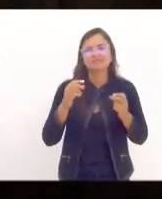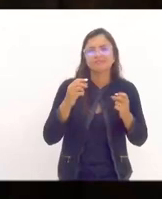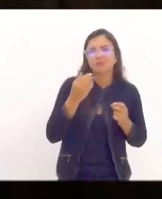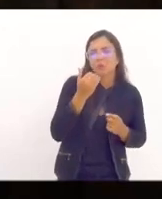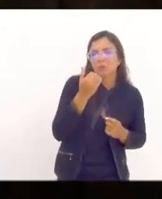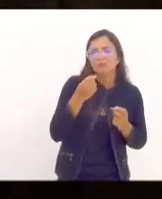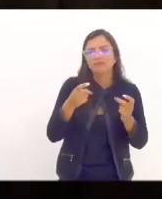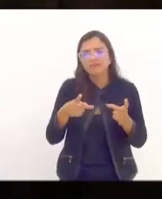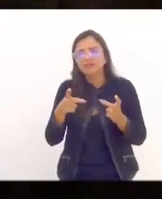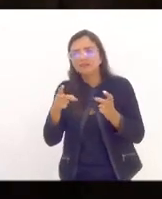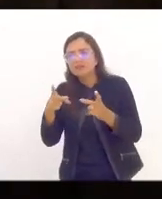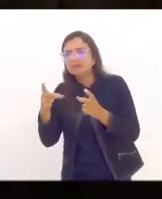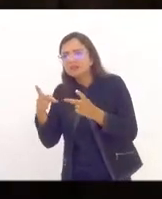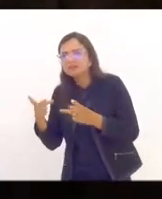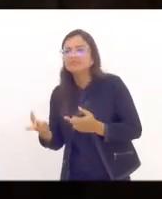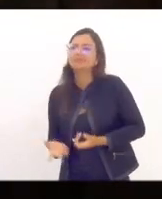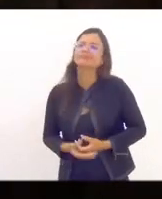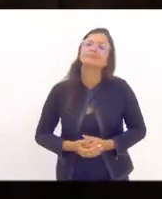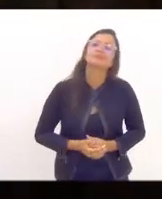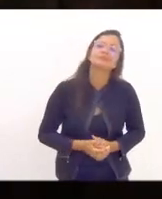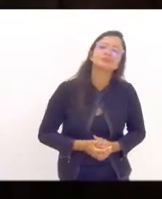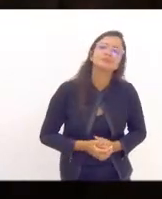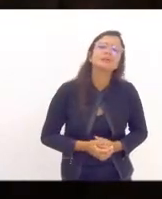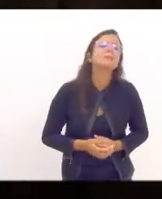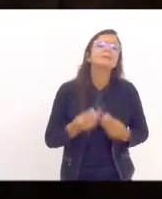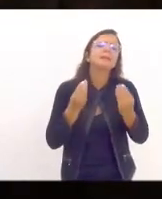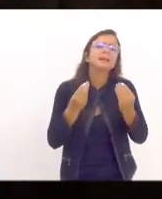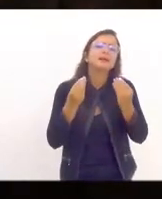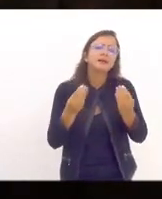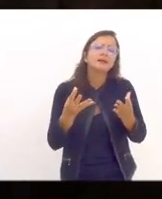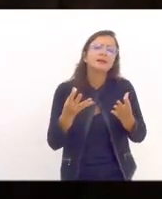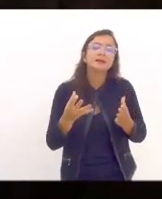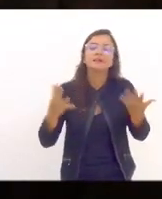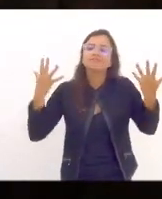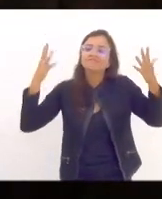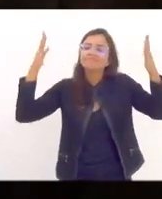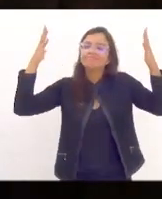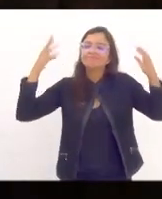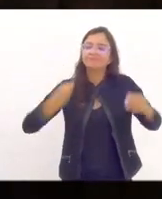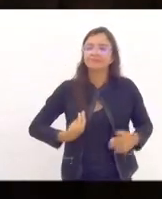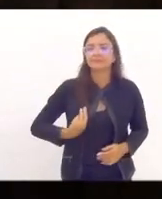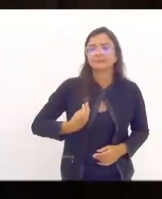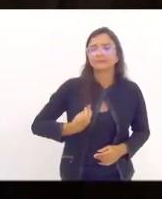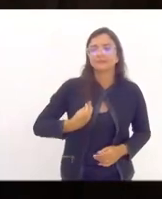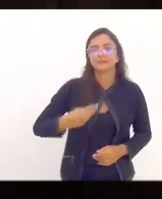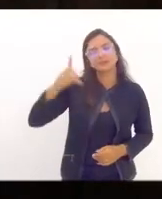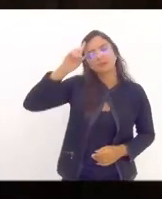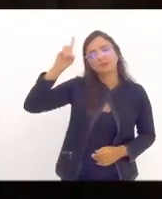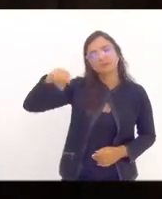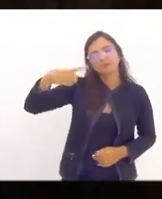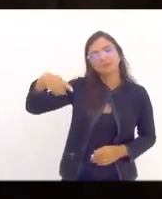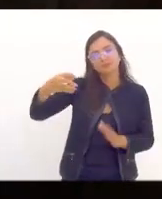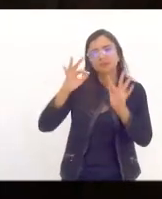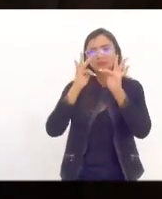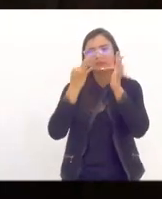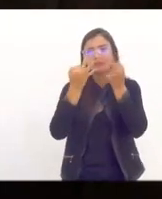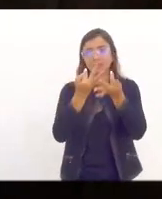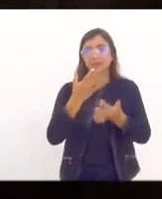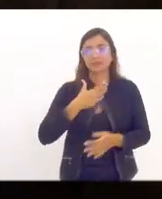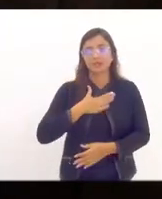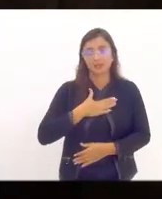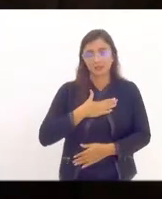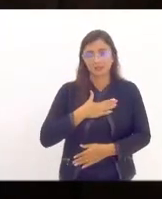da G1 para poder celebrar a vida e o dia a dia das suas famílias eu enquanto uma